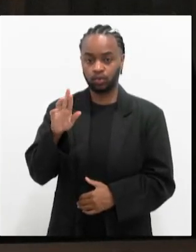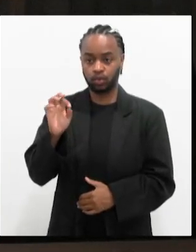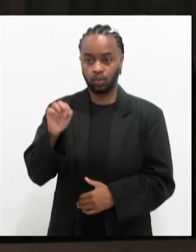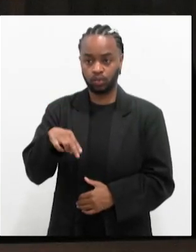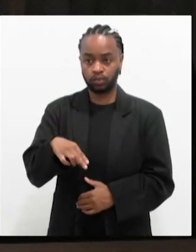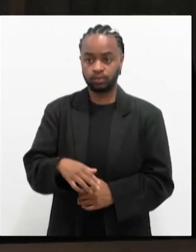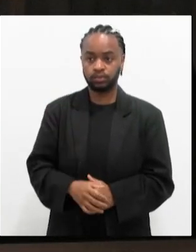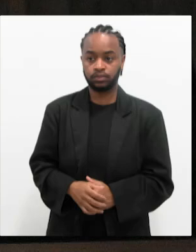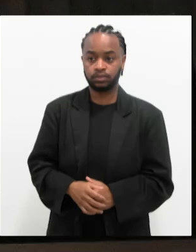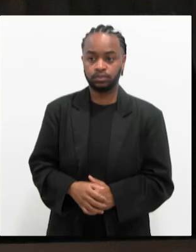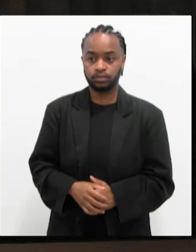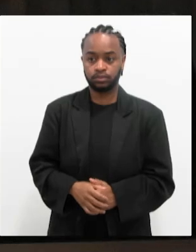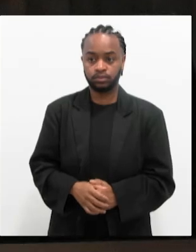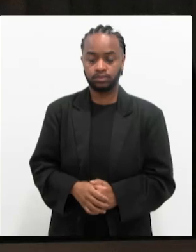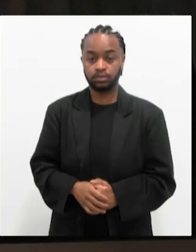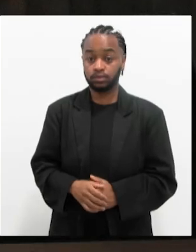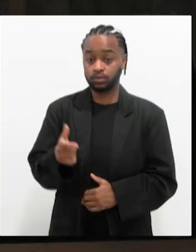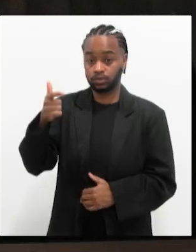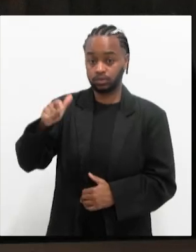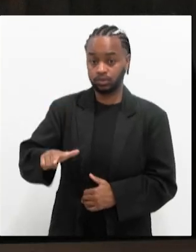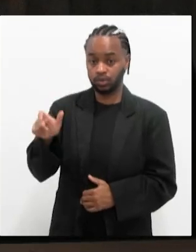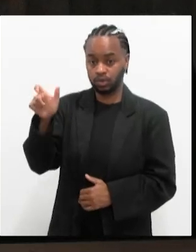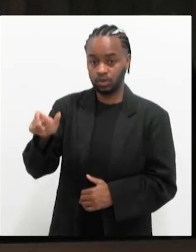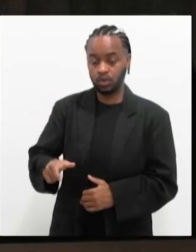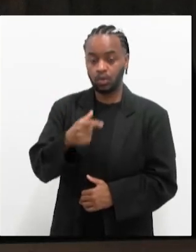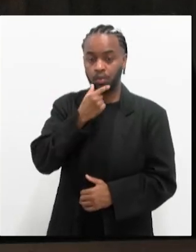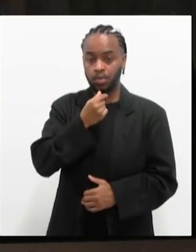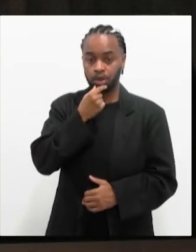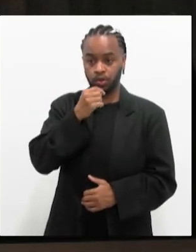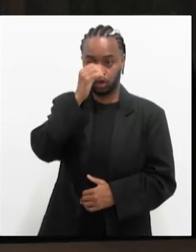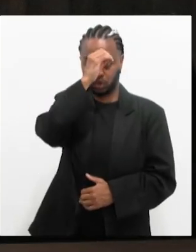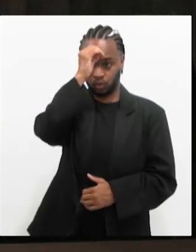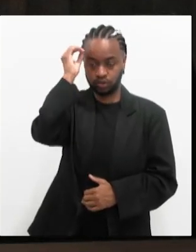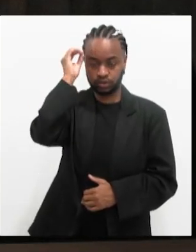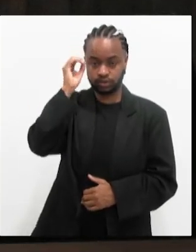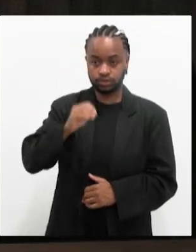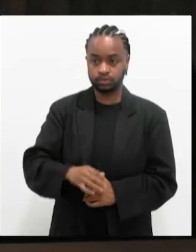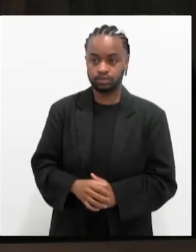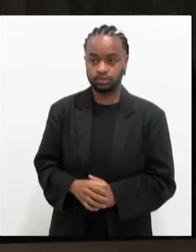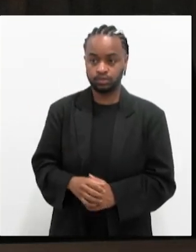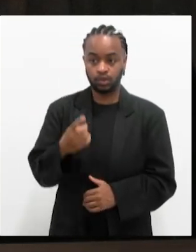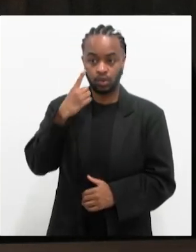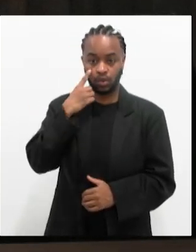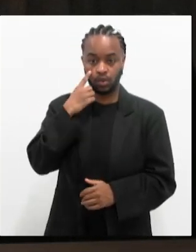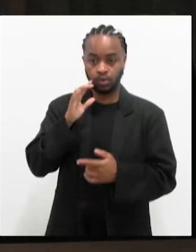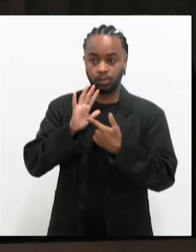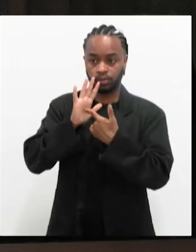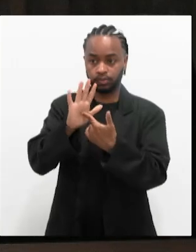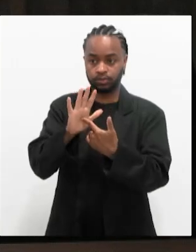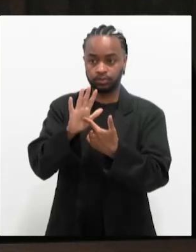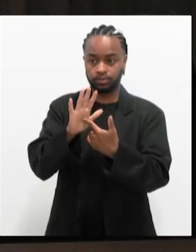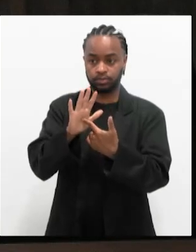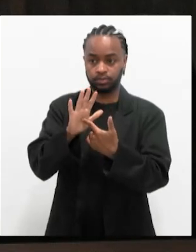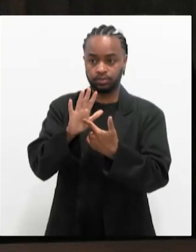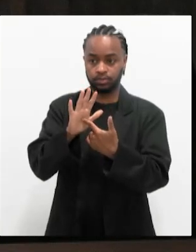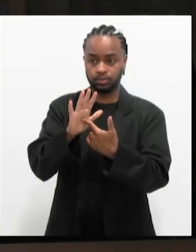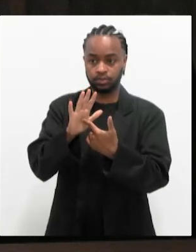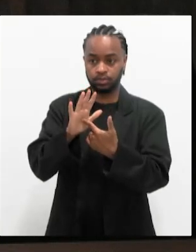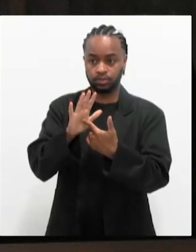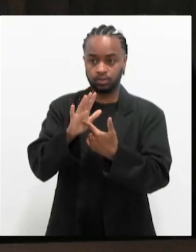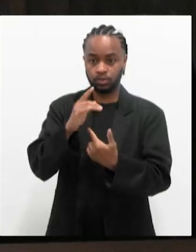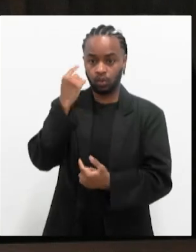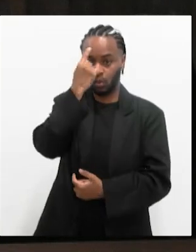Aqui, mais uma vez, esse inocente, senhores. Aqui, ó, mostro a vocês. Com o rosto